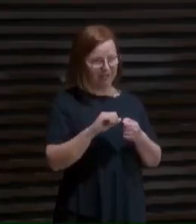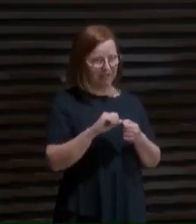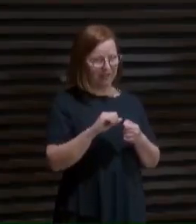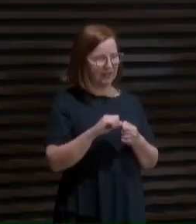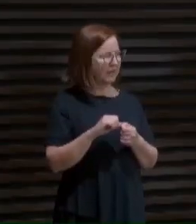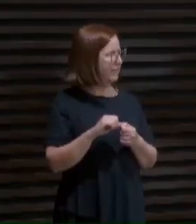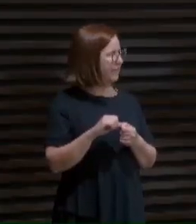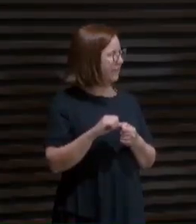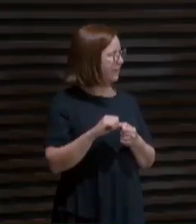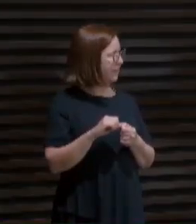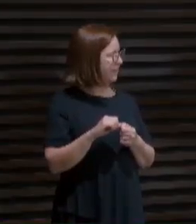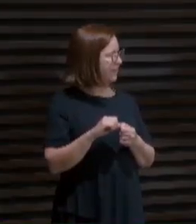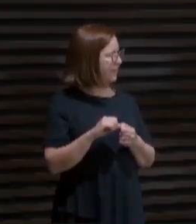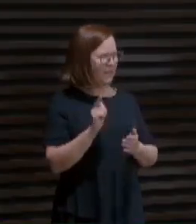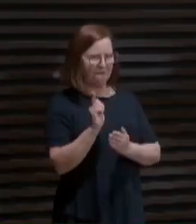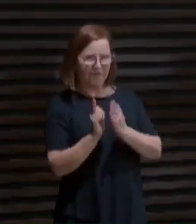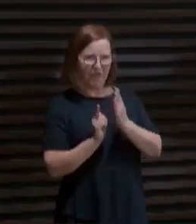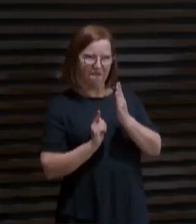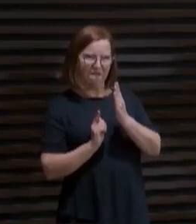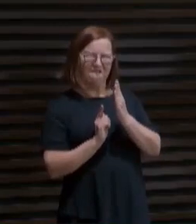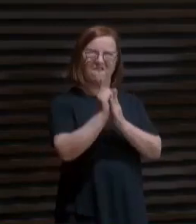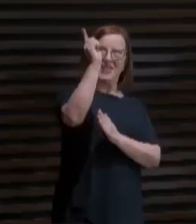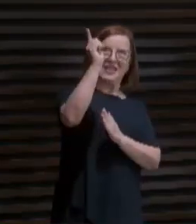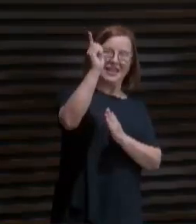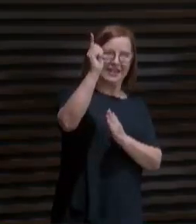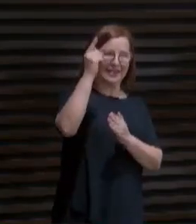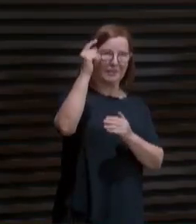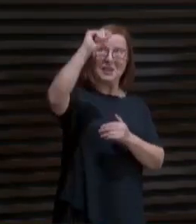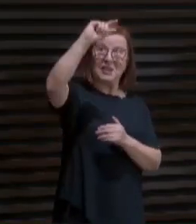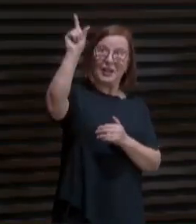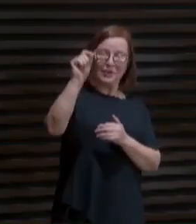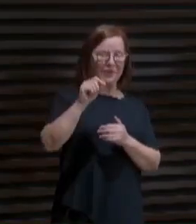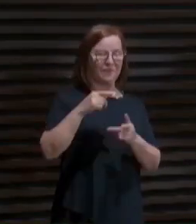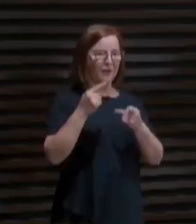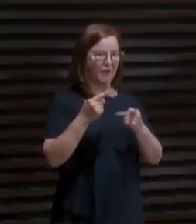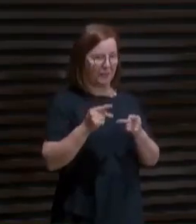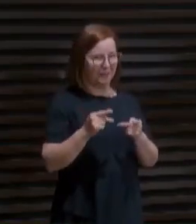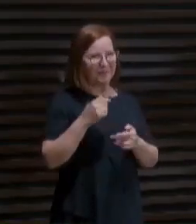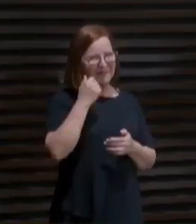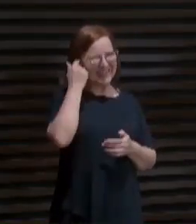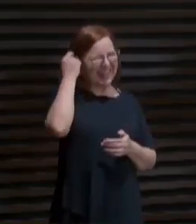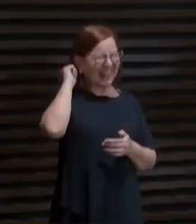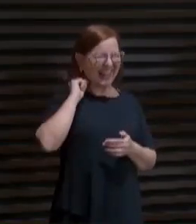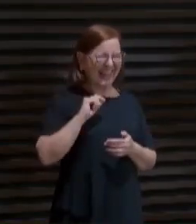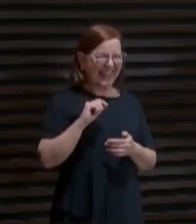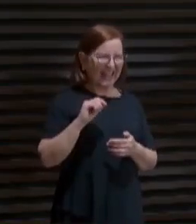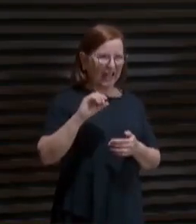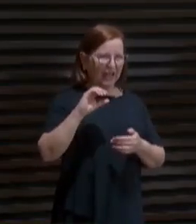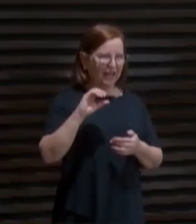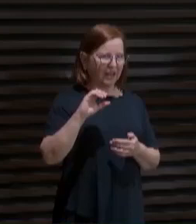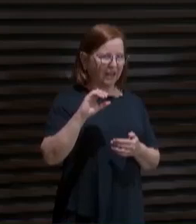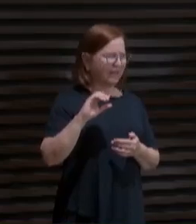os foguetes que levaram o homem à Lua. Ele disse o seguinte: é um cientista bem